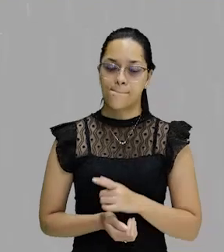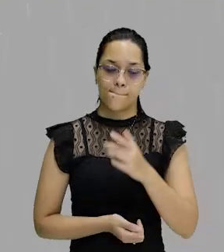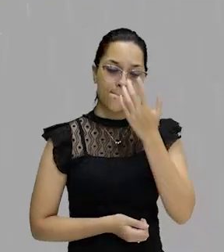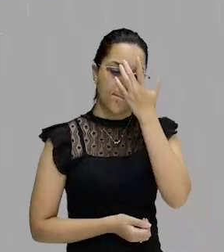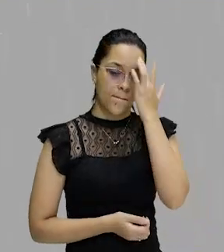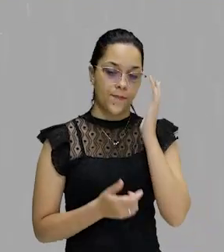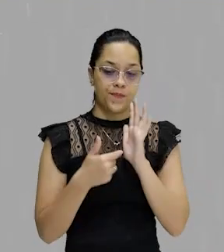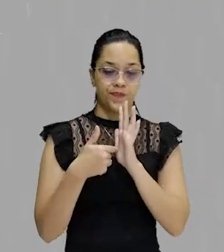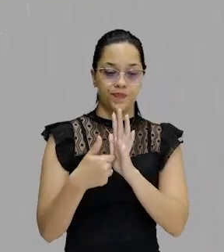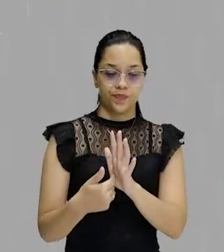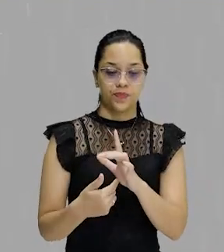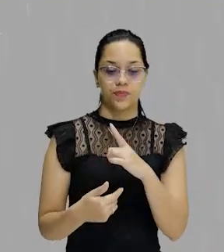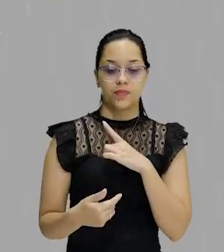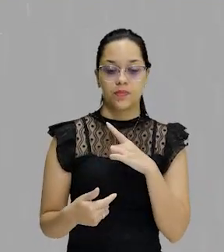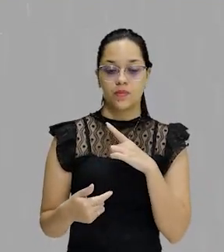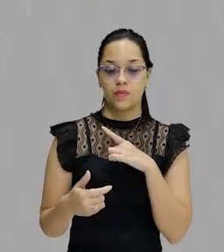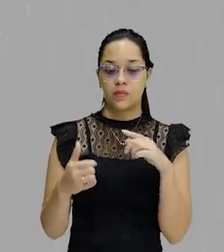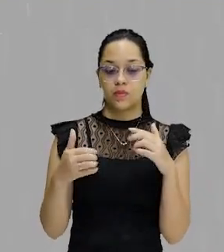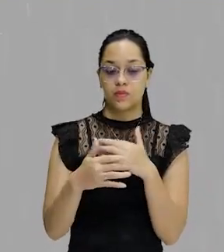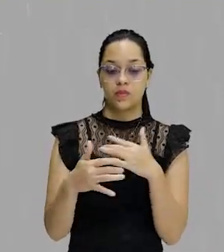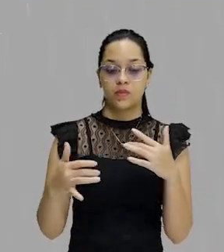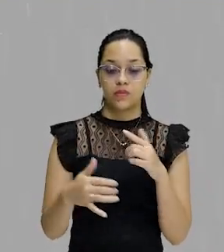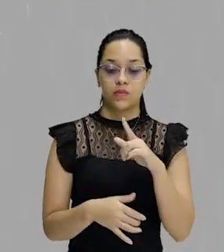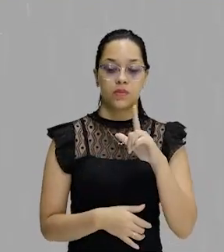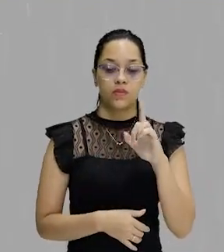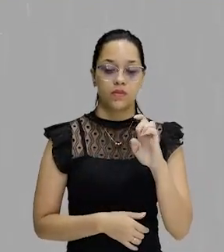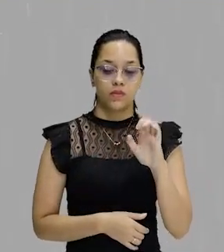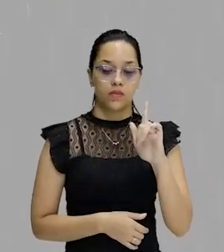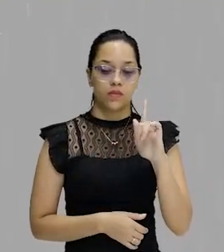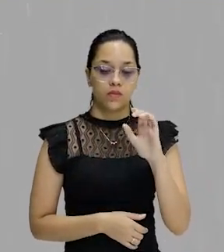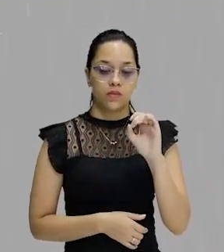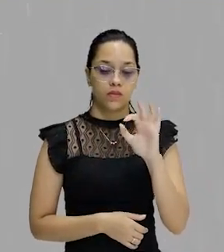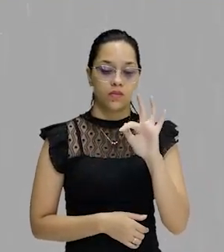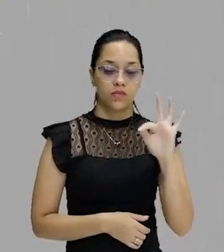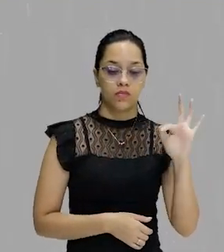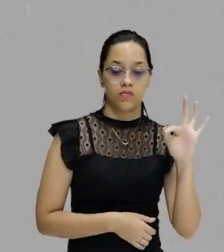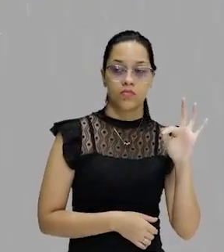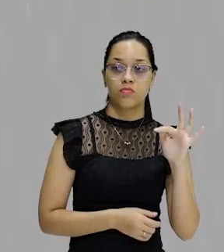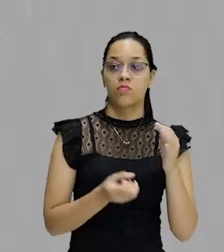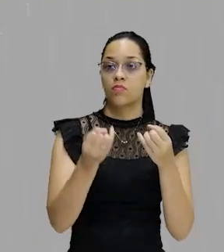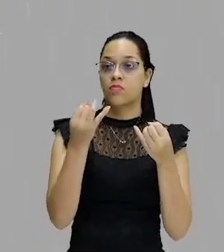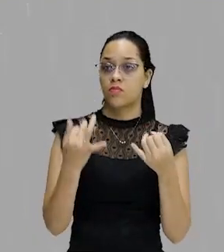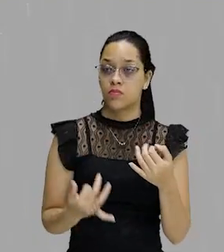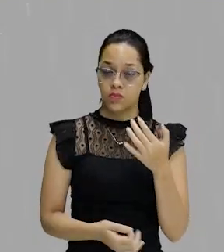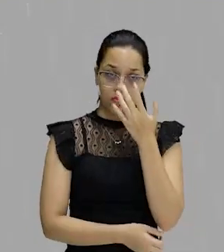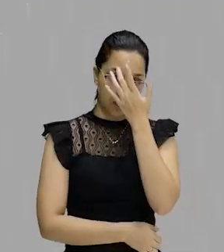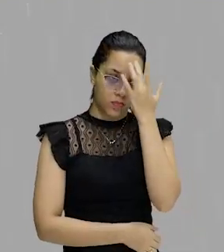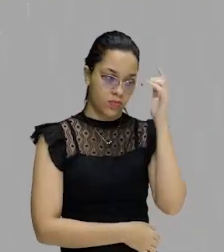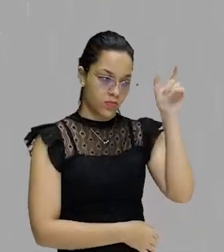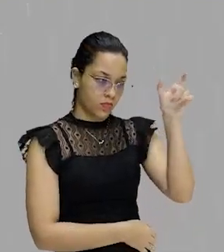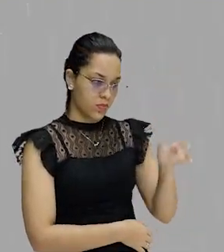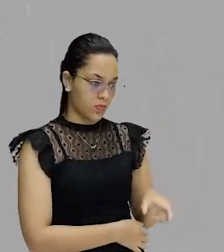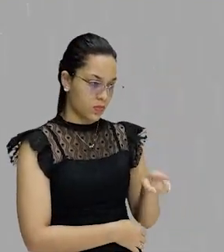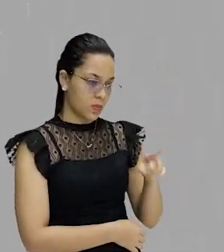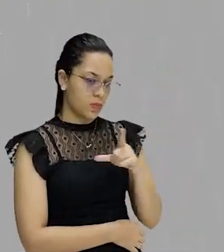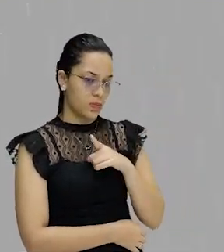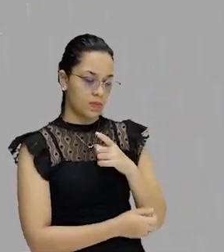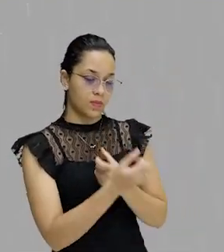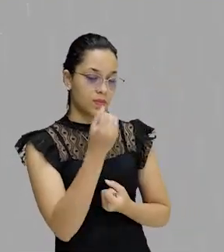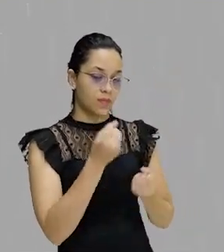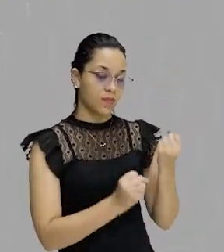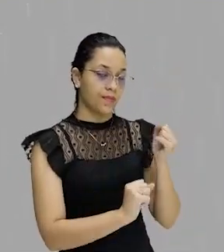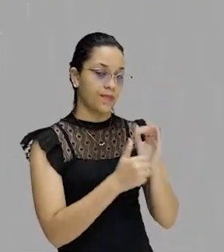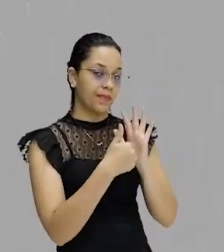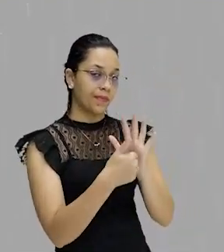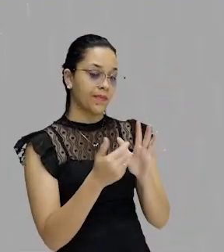só aparecerá com as cidades. Então, Legoff, de uma forma brilhante, ele diz, esse homem, essa produção intelectual,